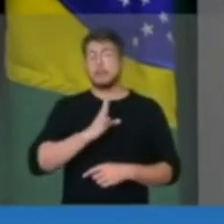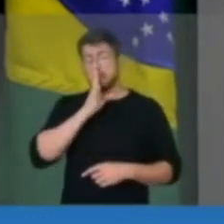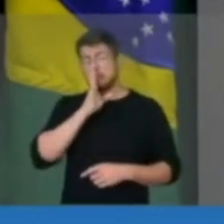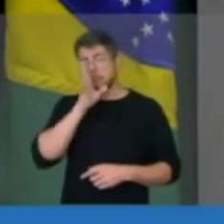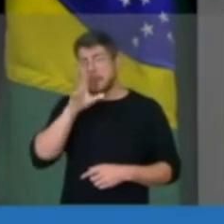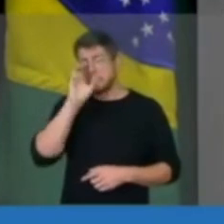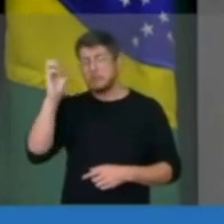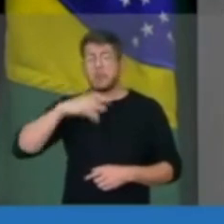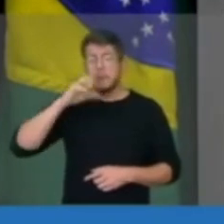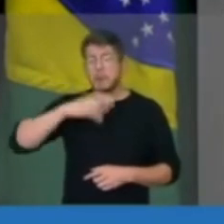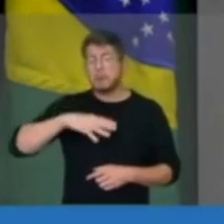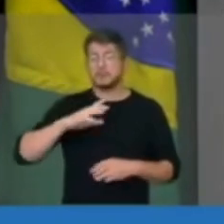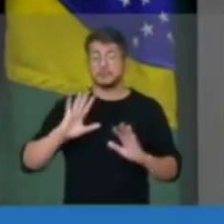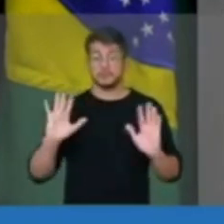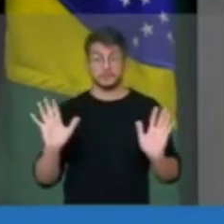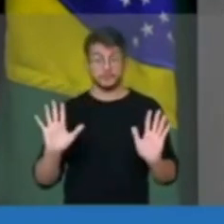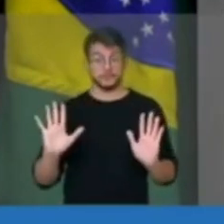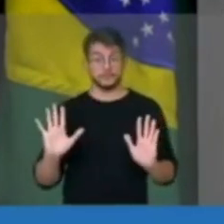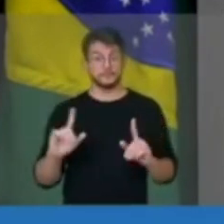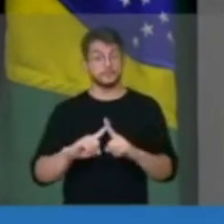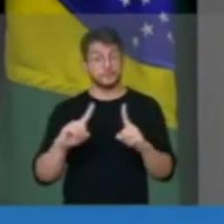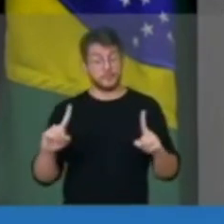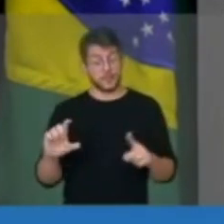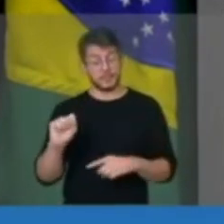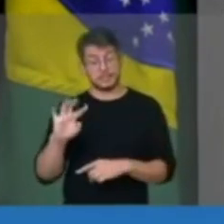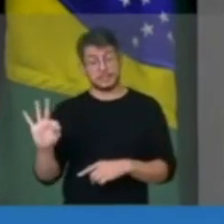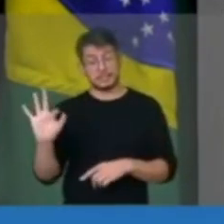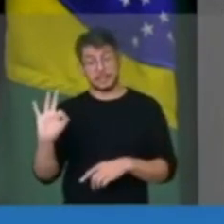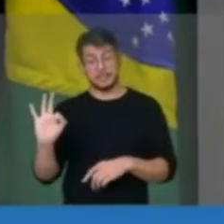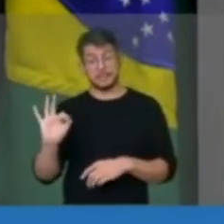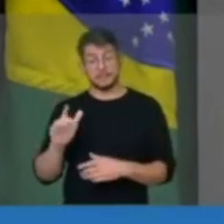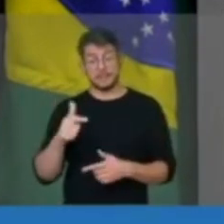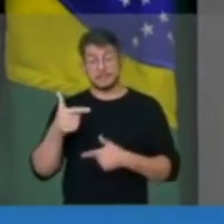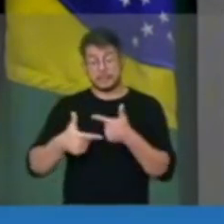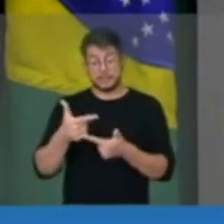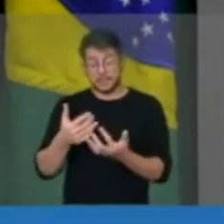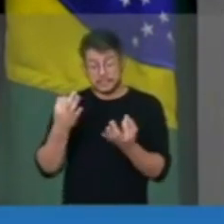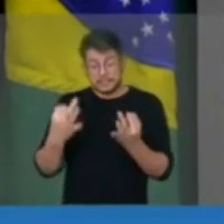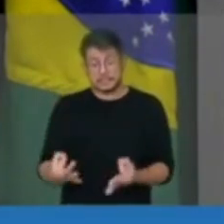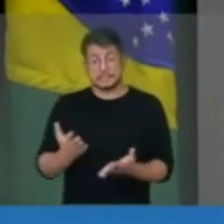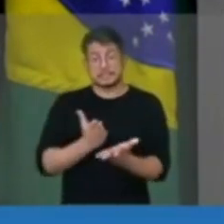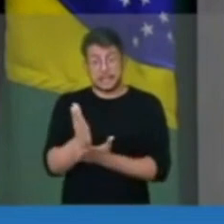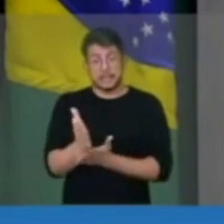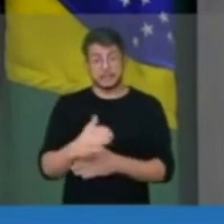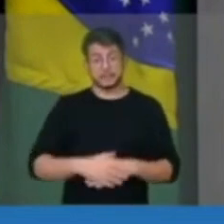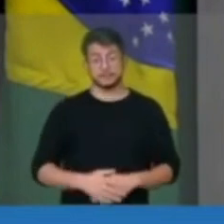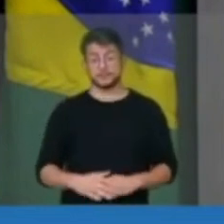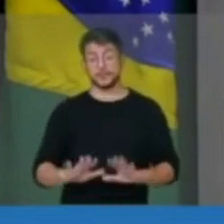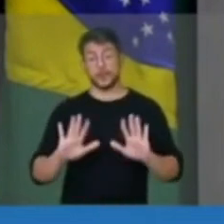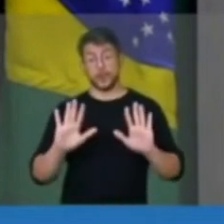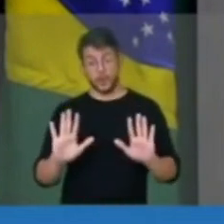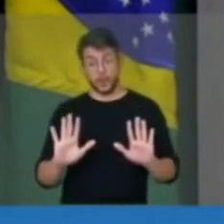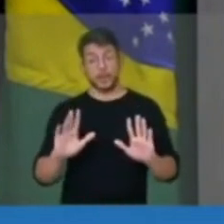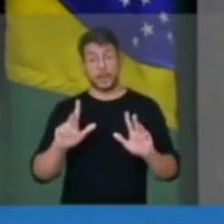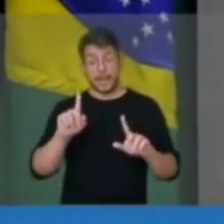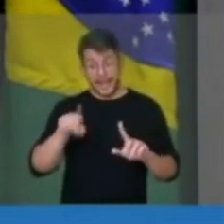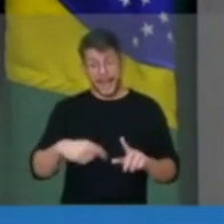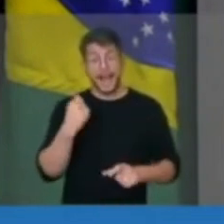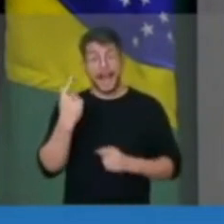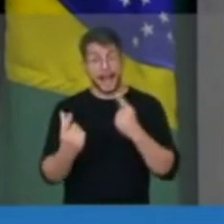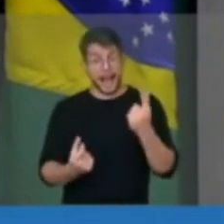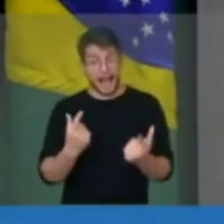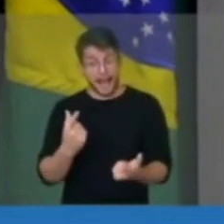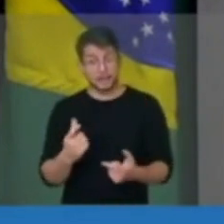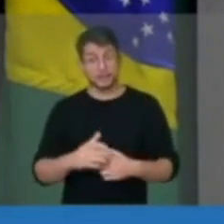maneira correta. E olha que isso tem sido muito excepcional. E olha que tem sido raro ver decisão correta do Supremo Tribunal Federal. Então, mais uma